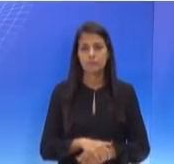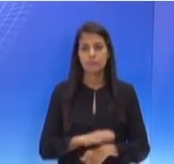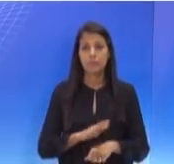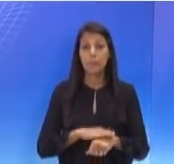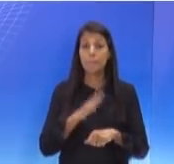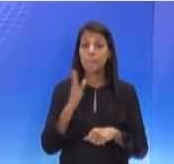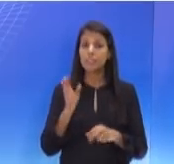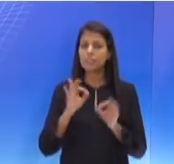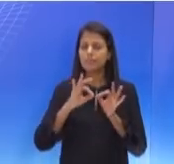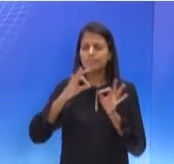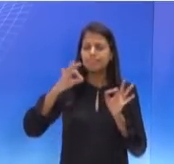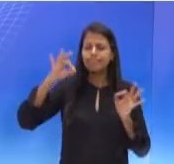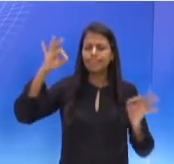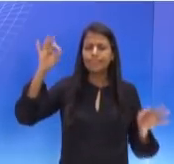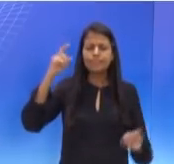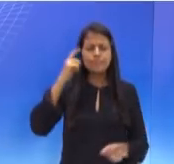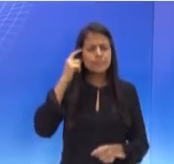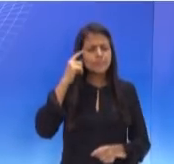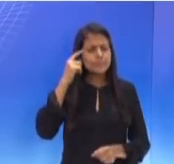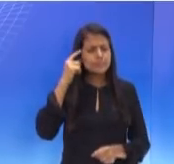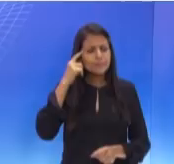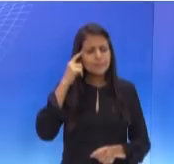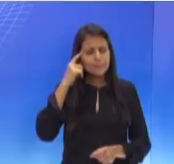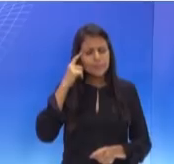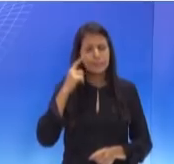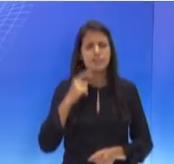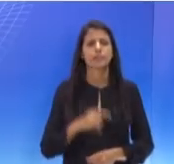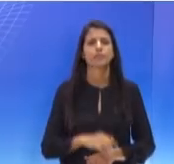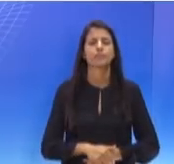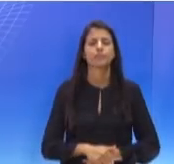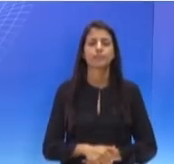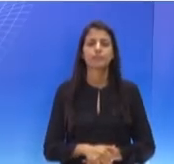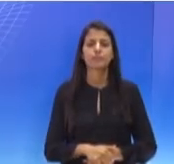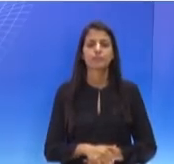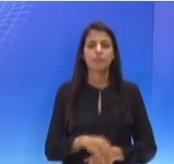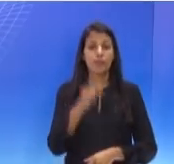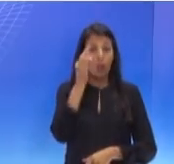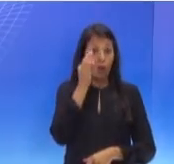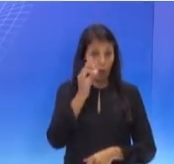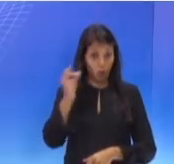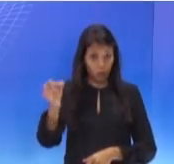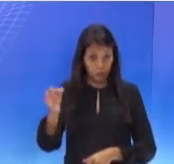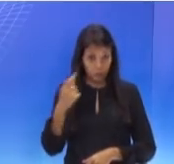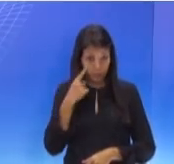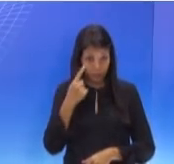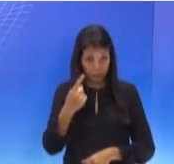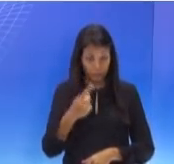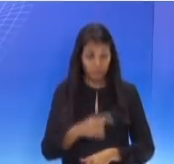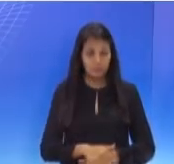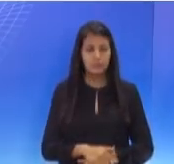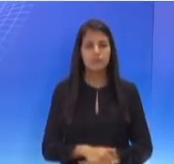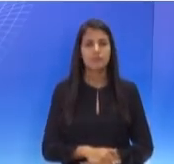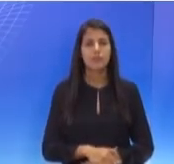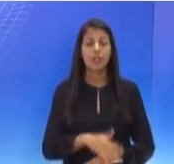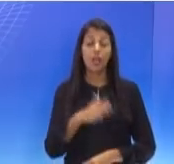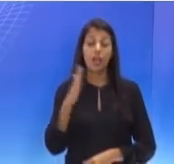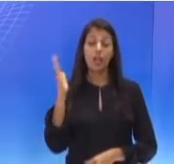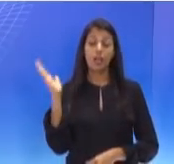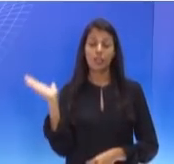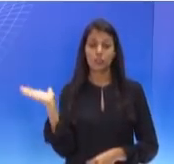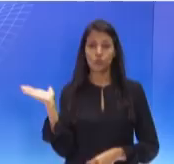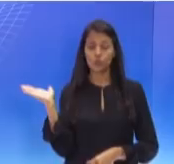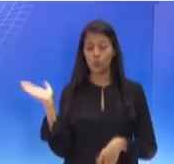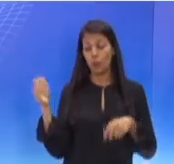detalhada, que a gente tem que pensar um pouquinho mais, mas é bem interessante. Observem. Um garçom precisa escolher